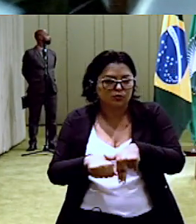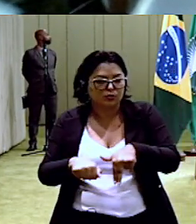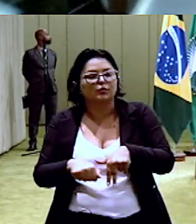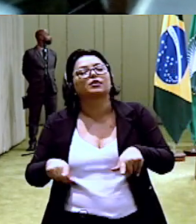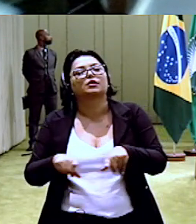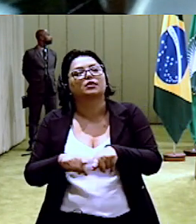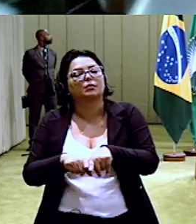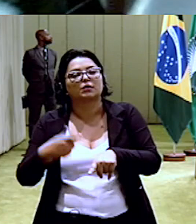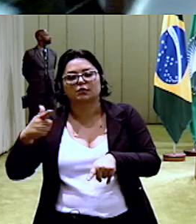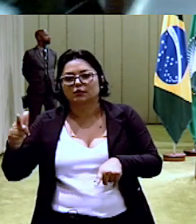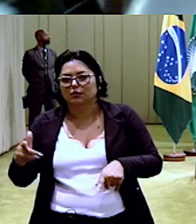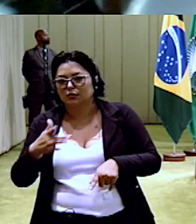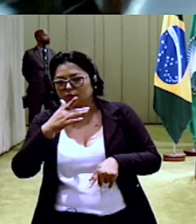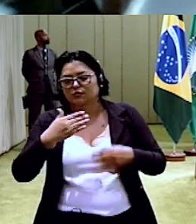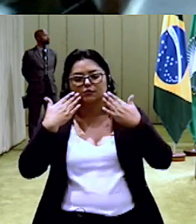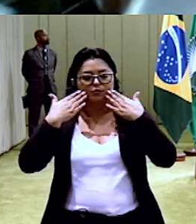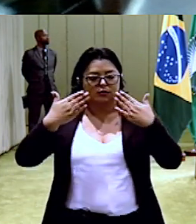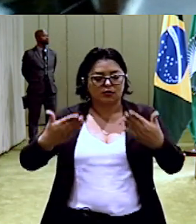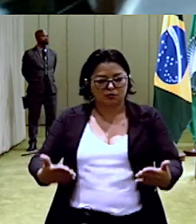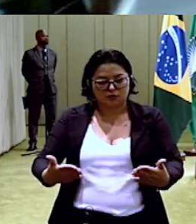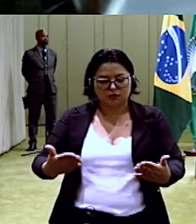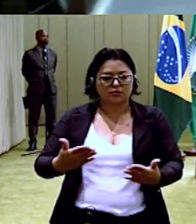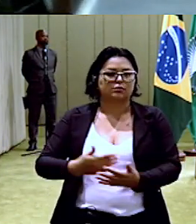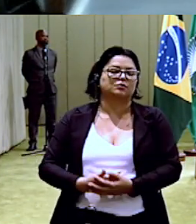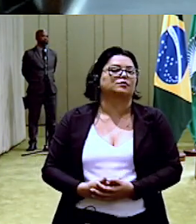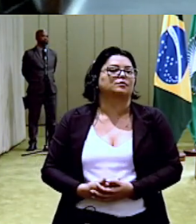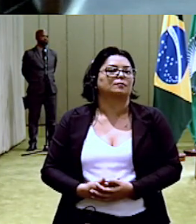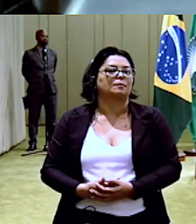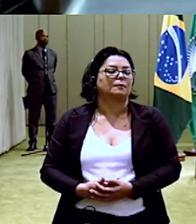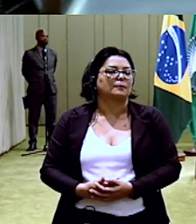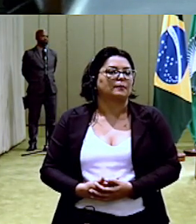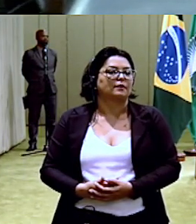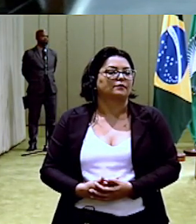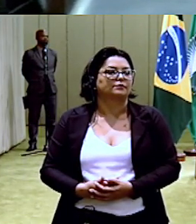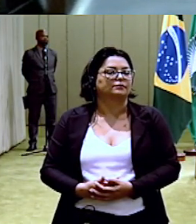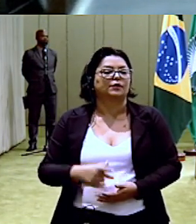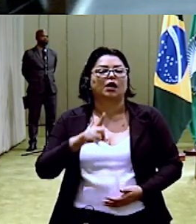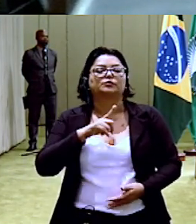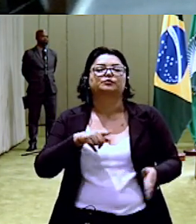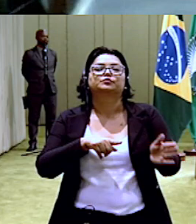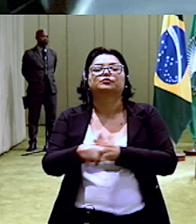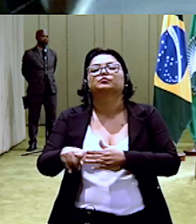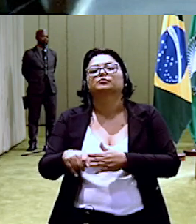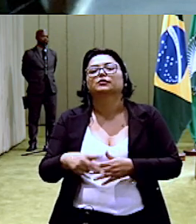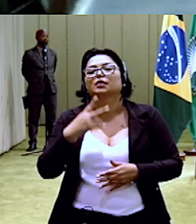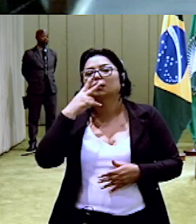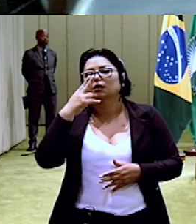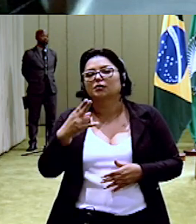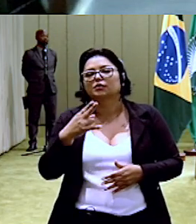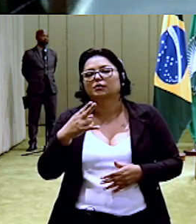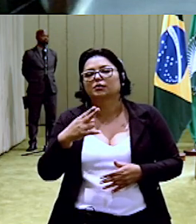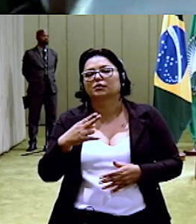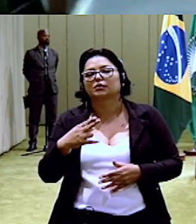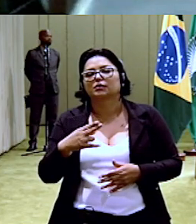as demais panelistas. Então, eu tenho uma pergunta. Eu acho que a